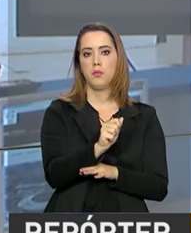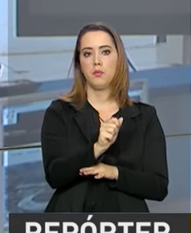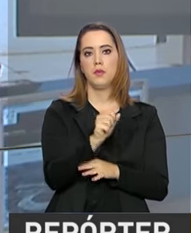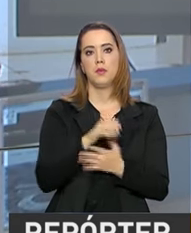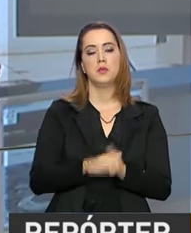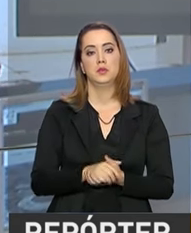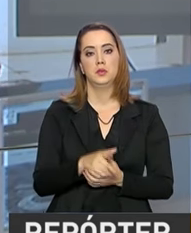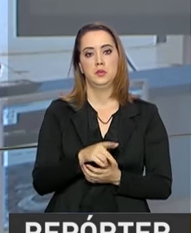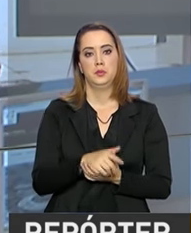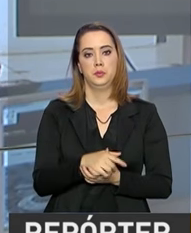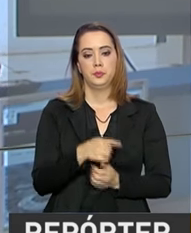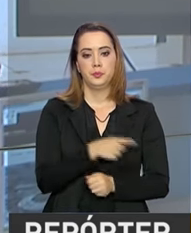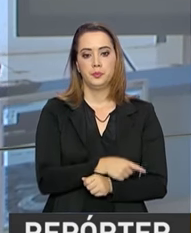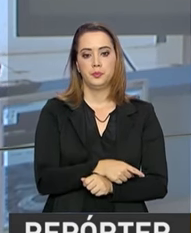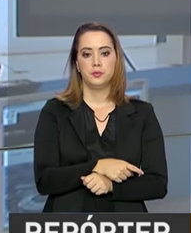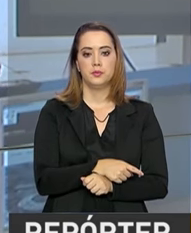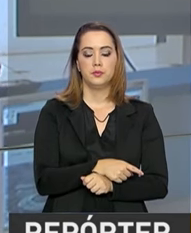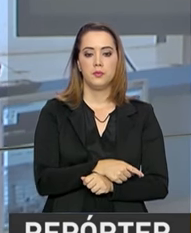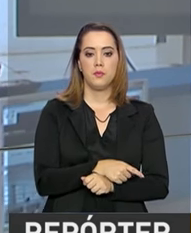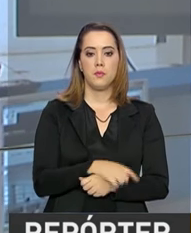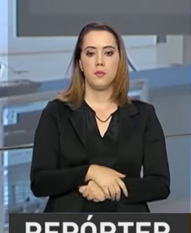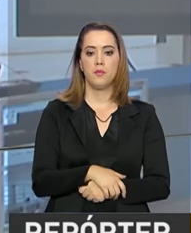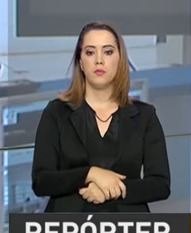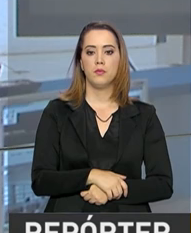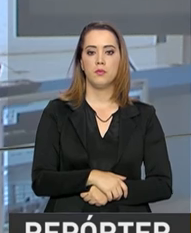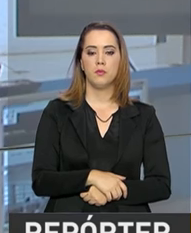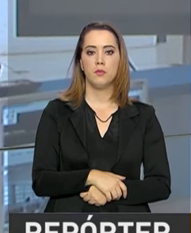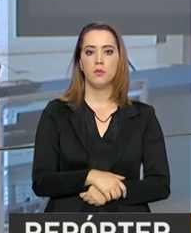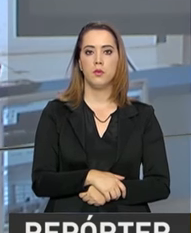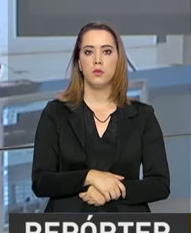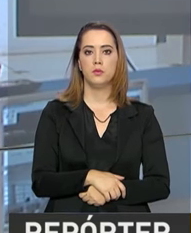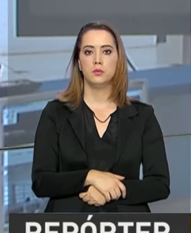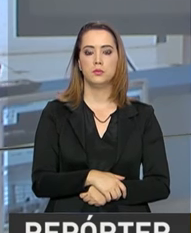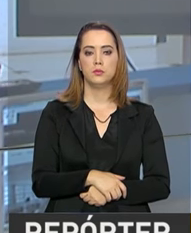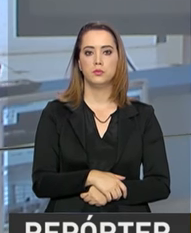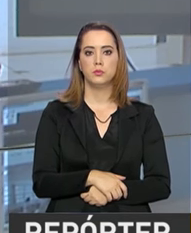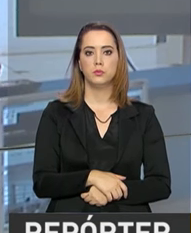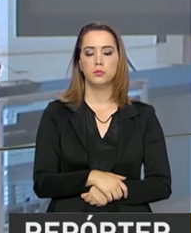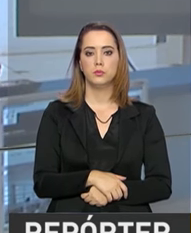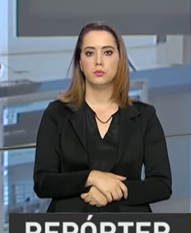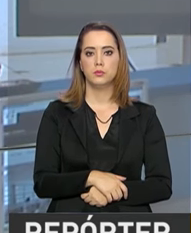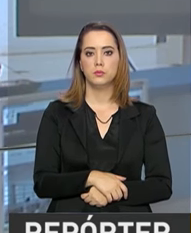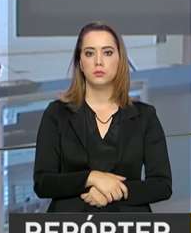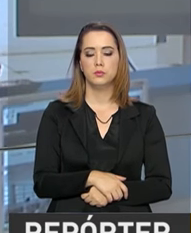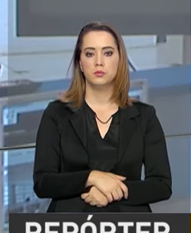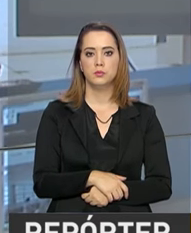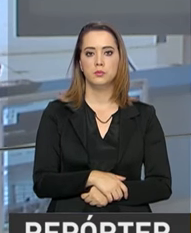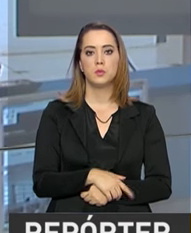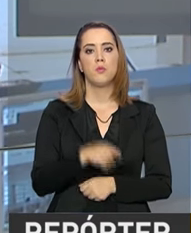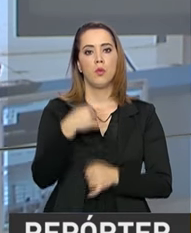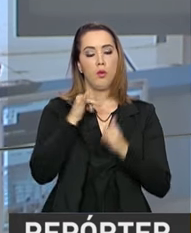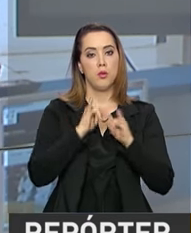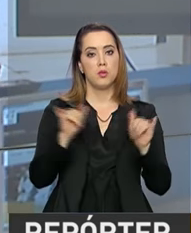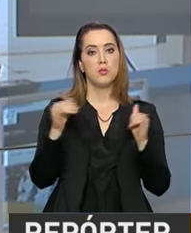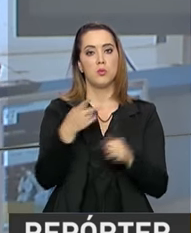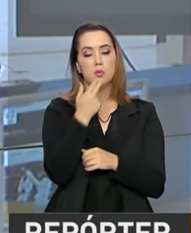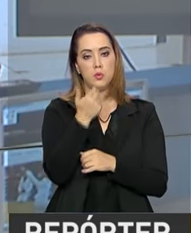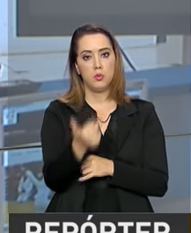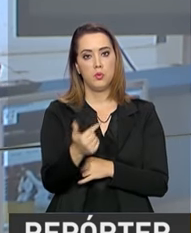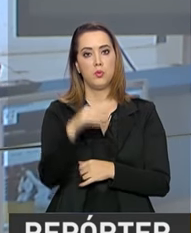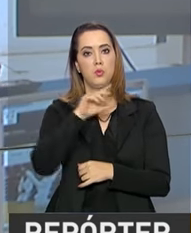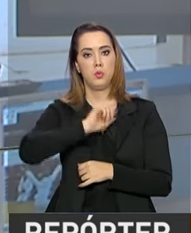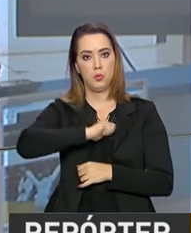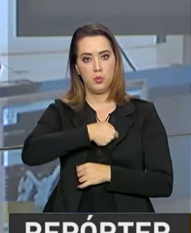inpa pg aquicultura ponto inpa.gov.br a publicação está disponível em português e espanhol